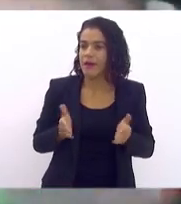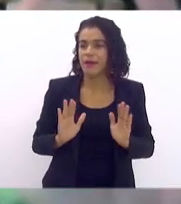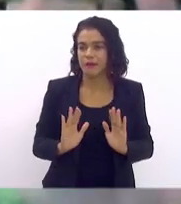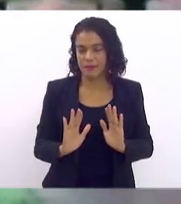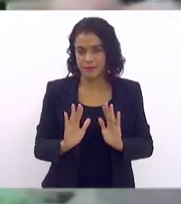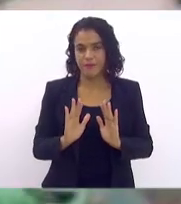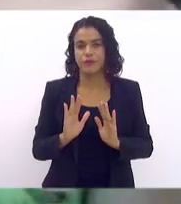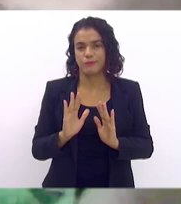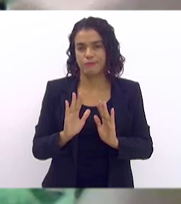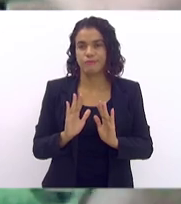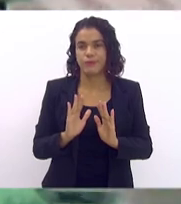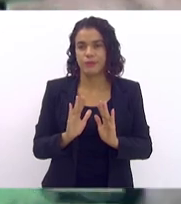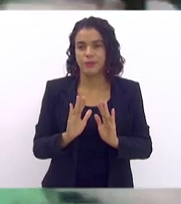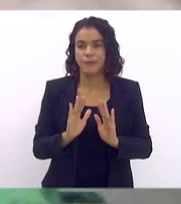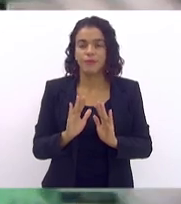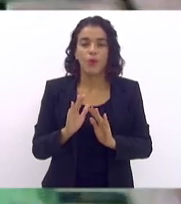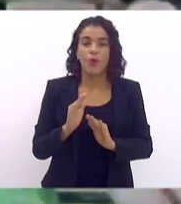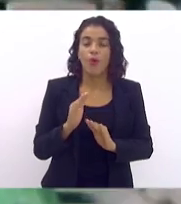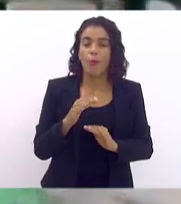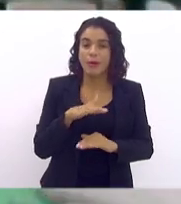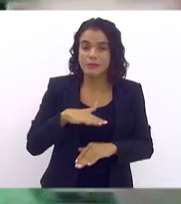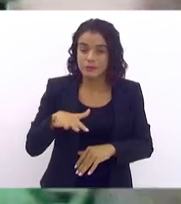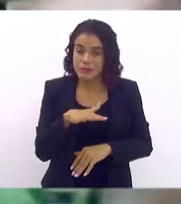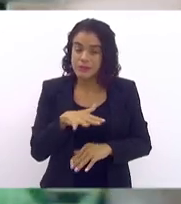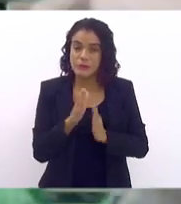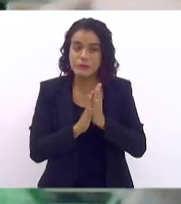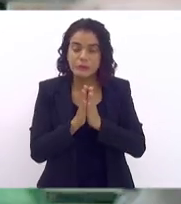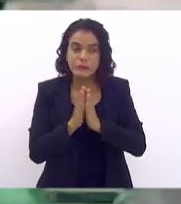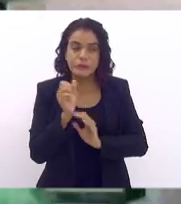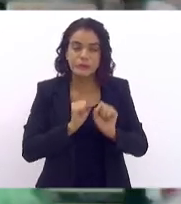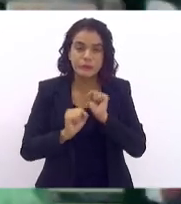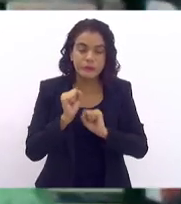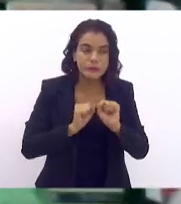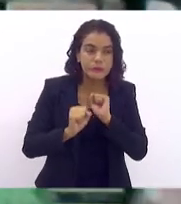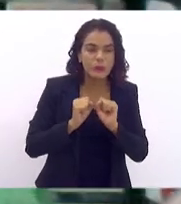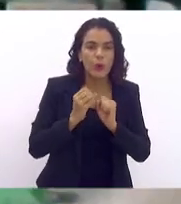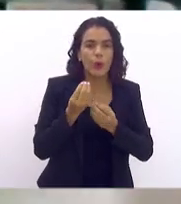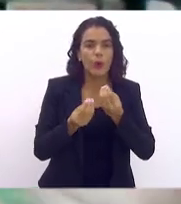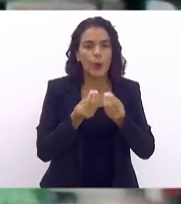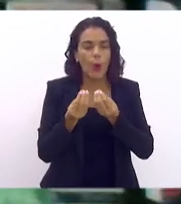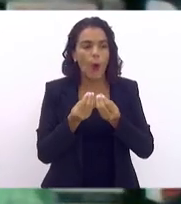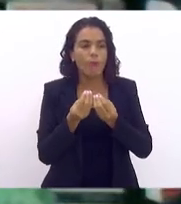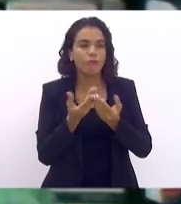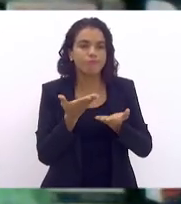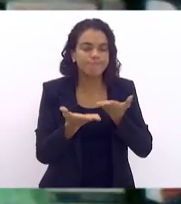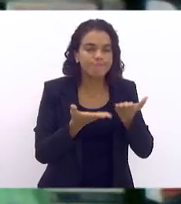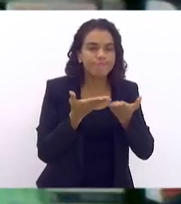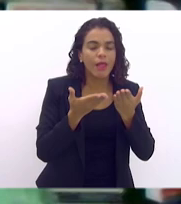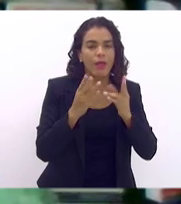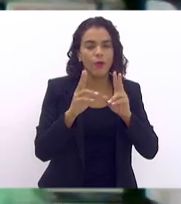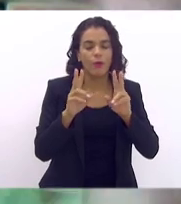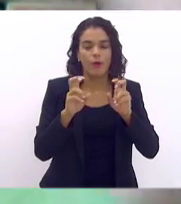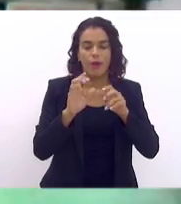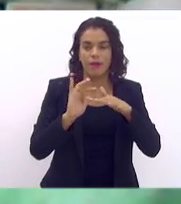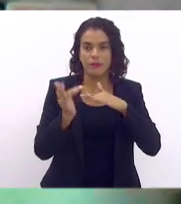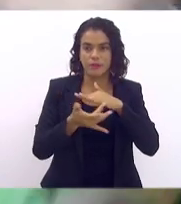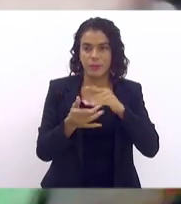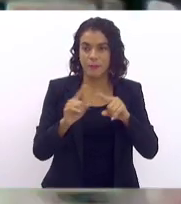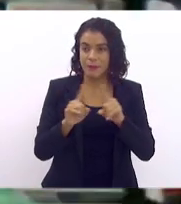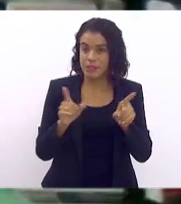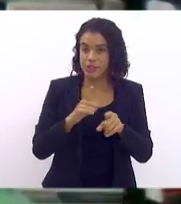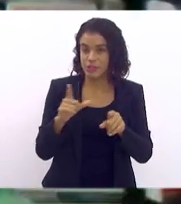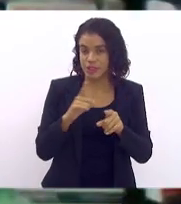de uma ansiedade, de uma crise de ansiedade, na questão de lidar com redes sociais e tudo mais. Só que aí a gente vai tendo